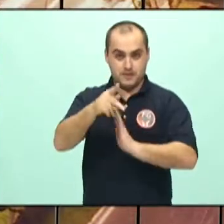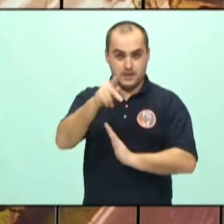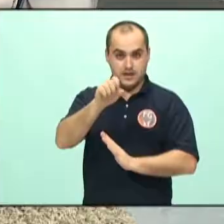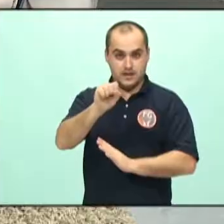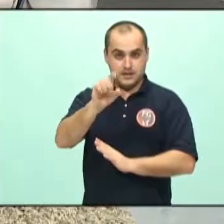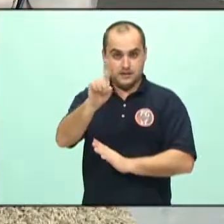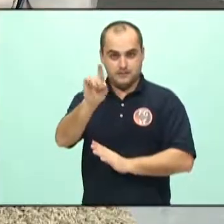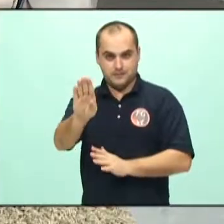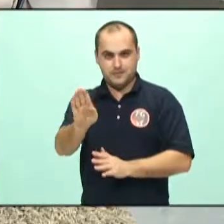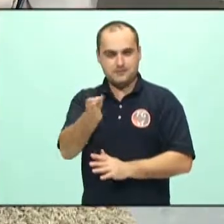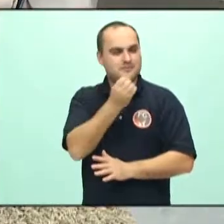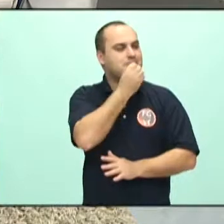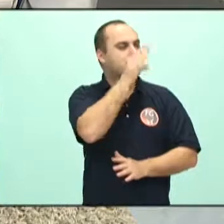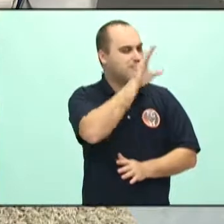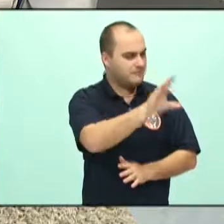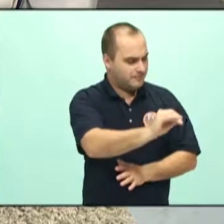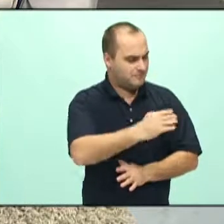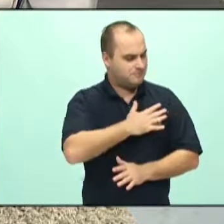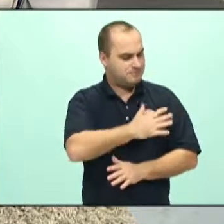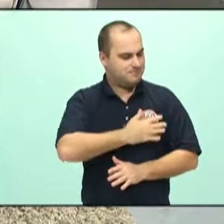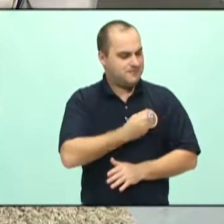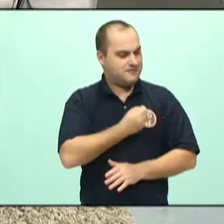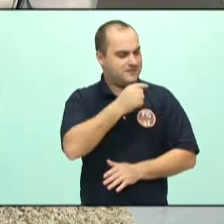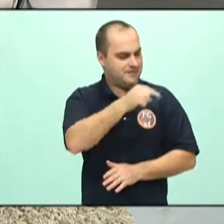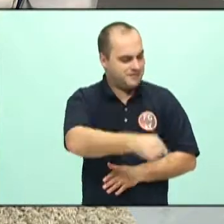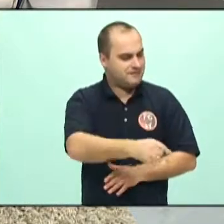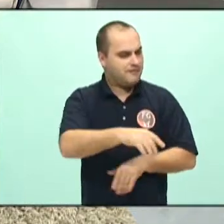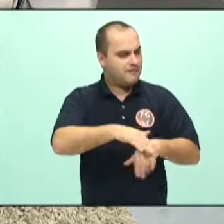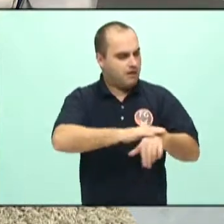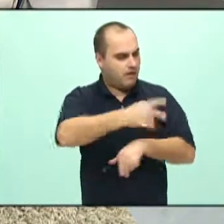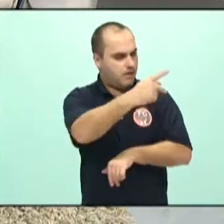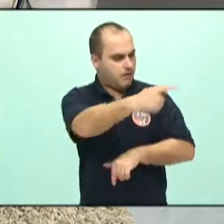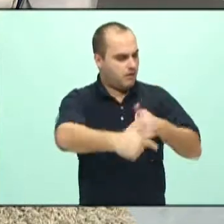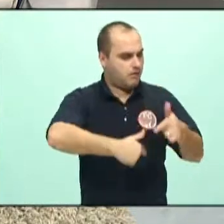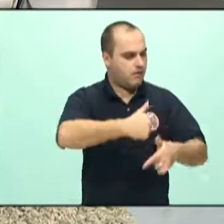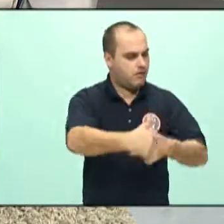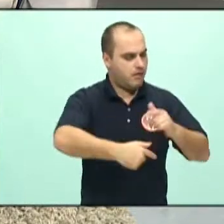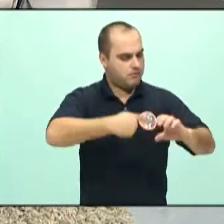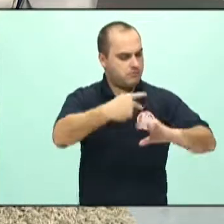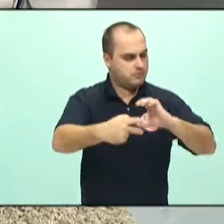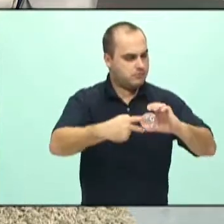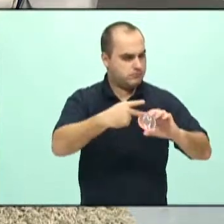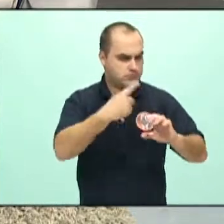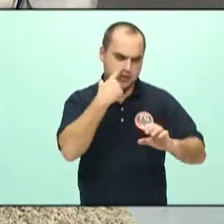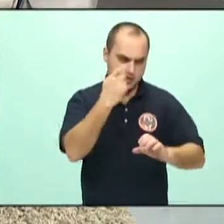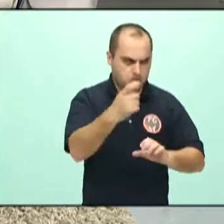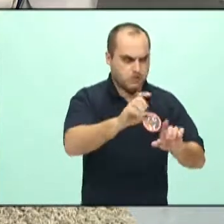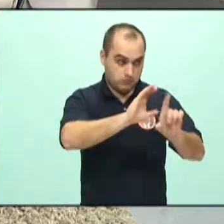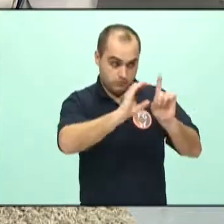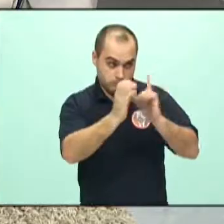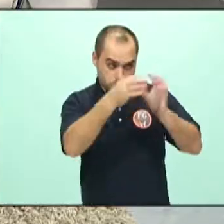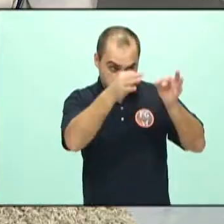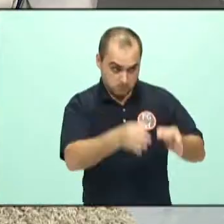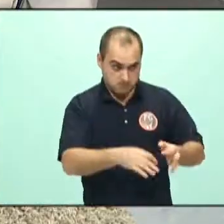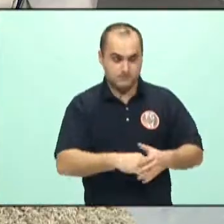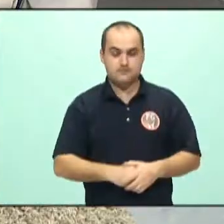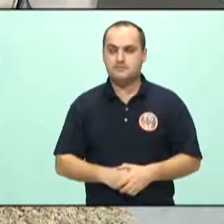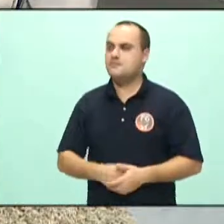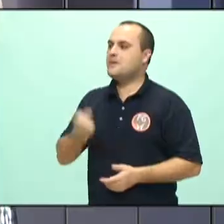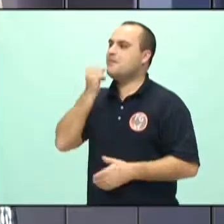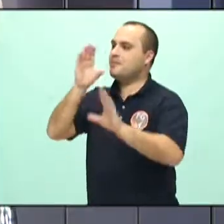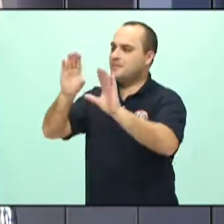Prazer tê-lo aqui mais uma vez para conversarmos sobre o seu trabalho parlamentar e tantas outras coisas aqui de interesse da nossa coletividade. Boa noite,